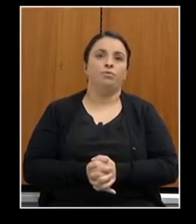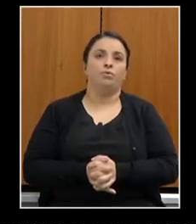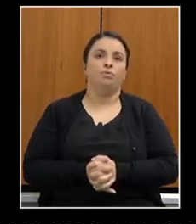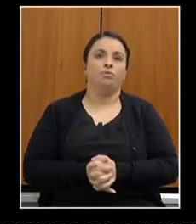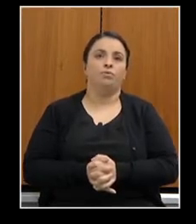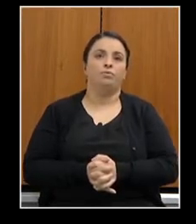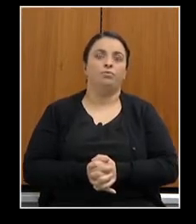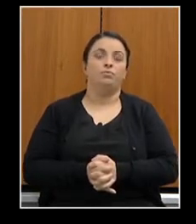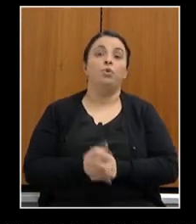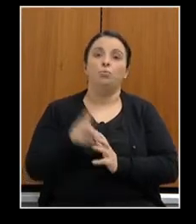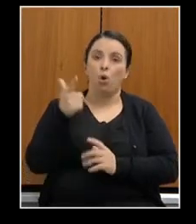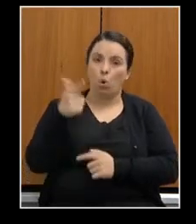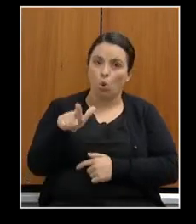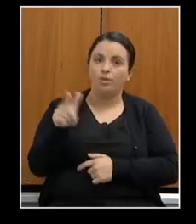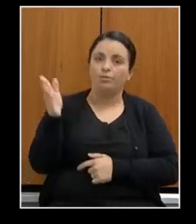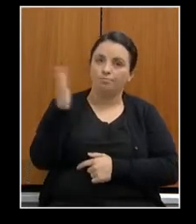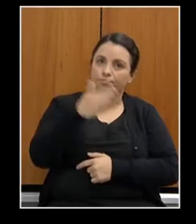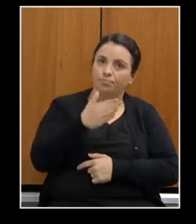tem a outra agora